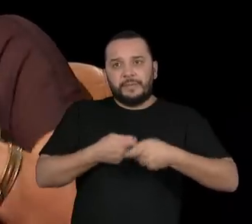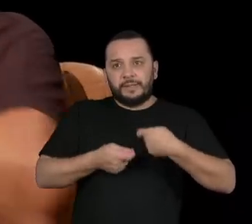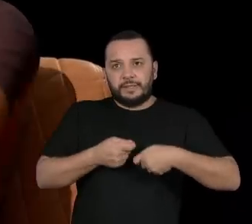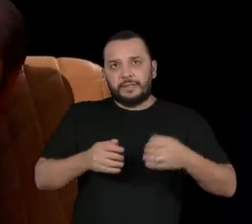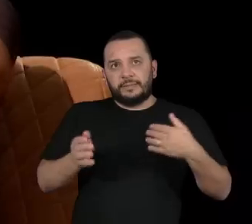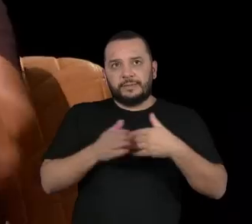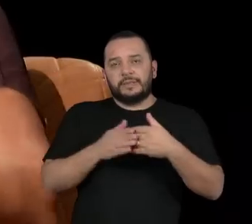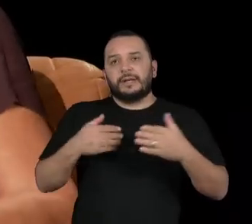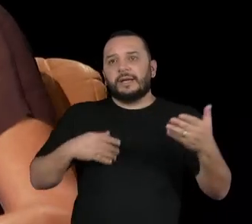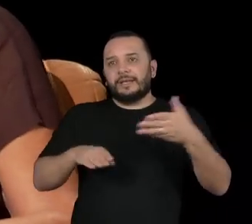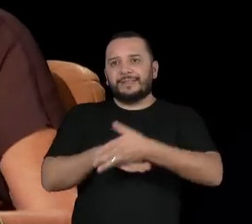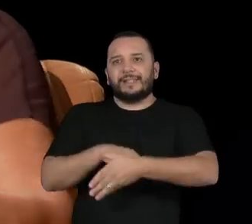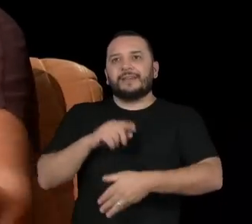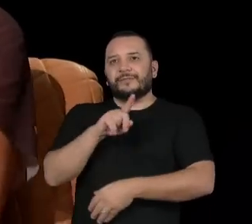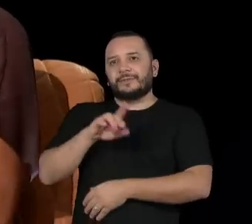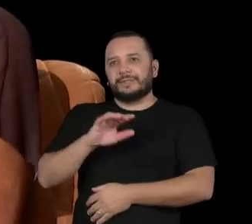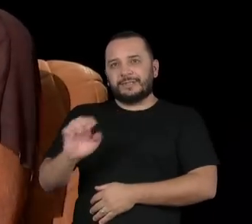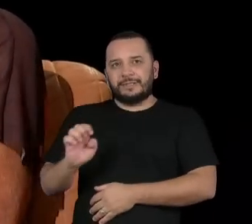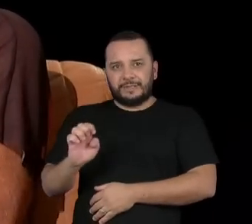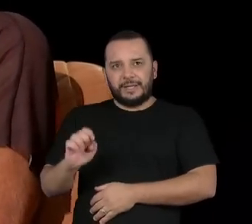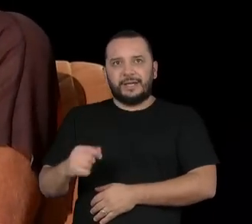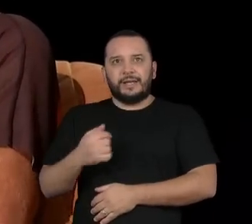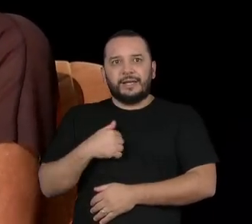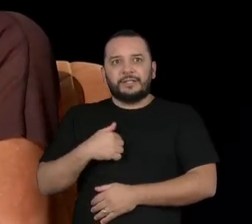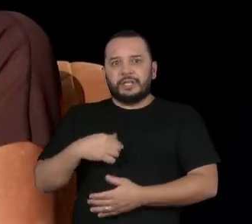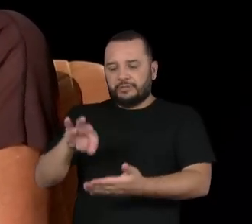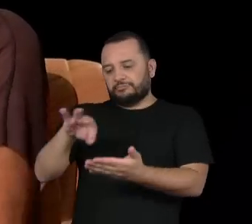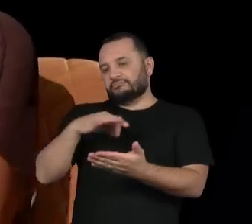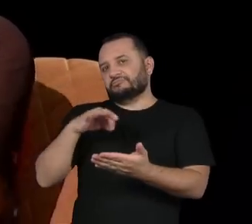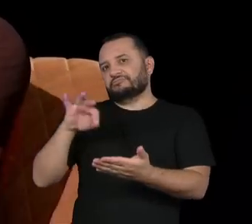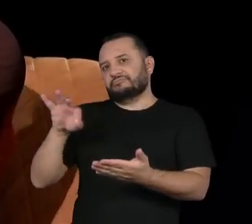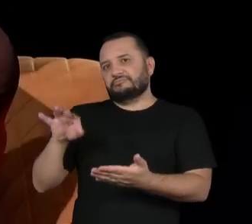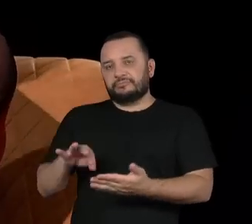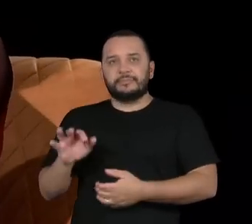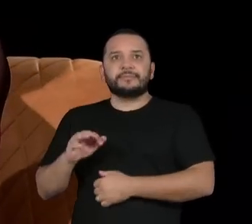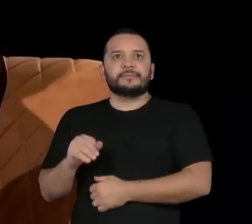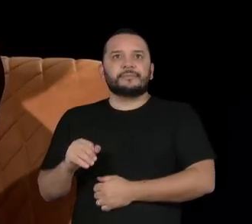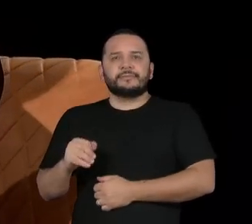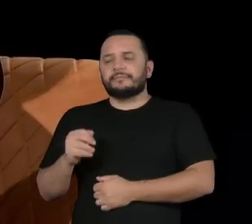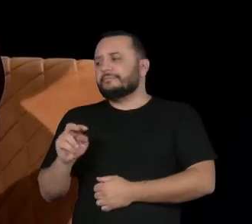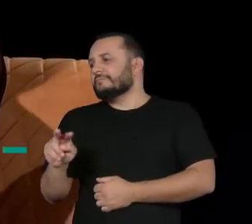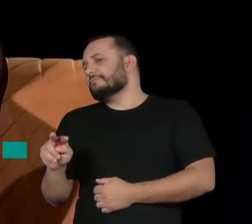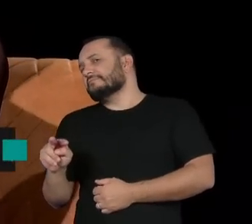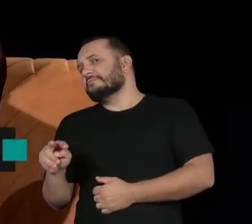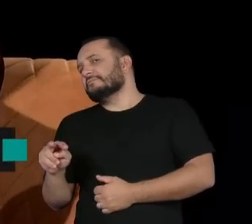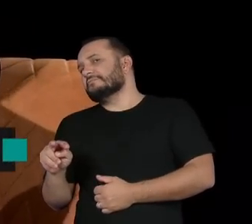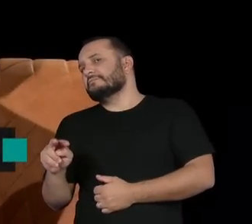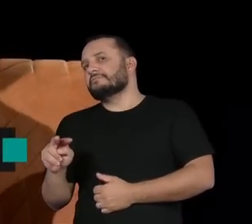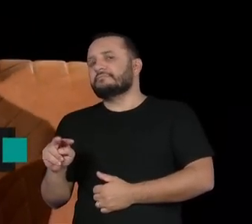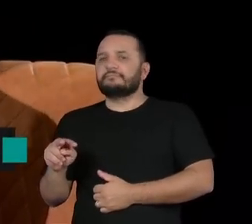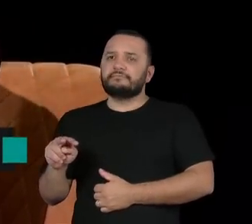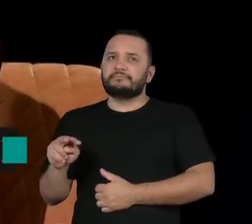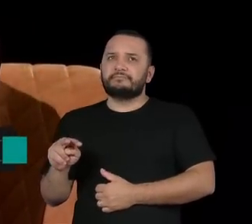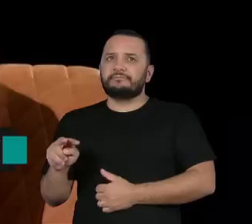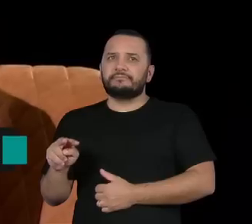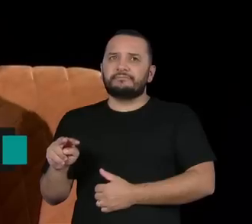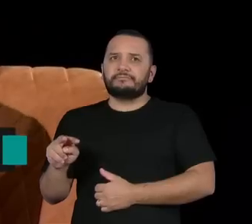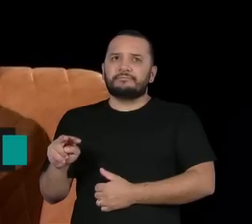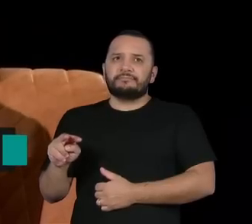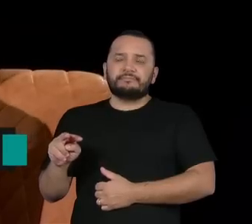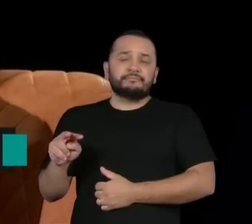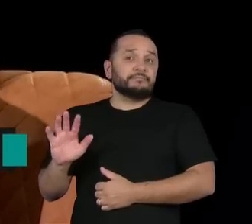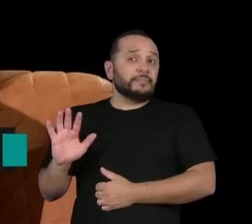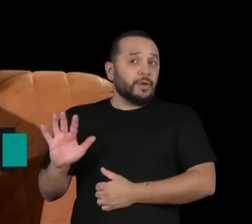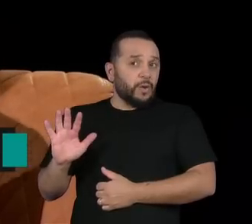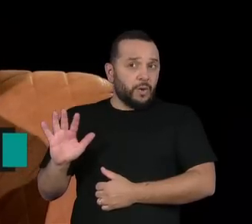o Zé, pegava o borderô. Aí eu dei uma olhadinha assim. Eu